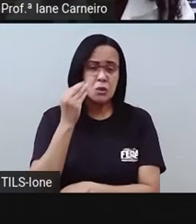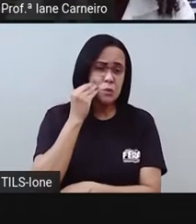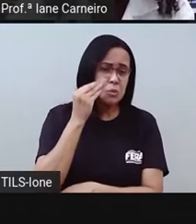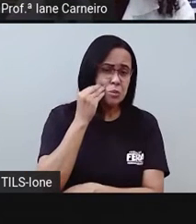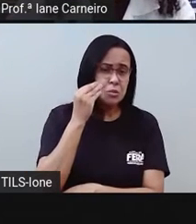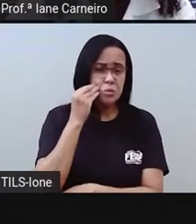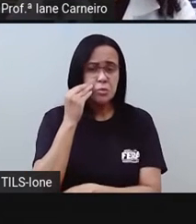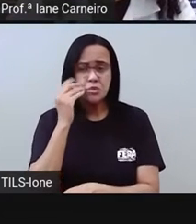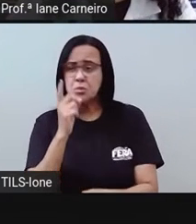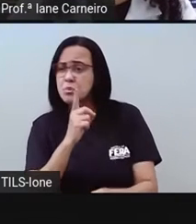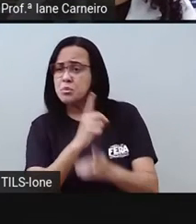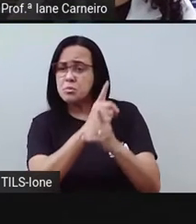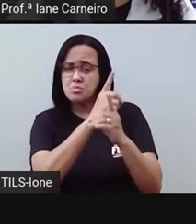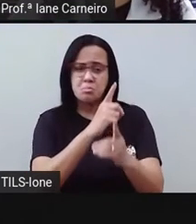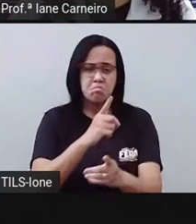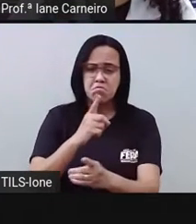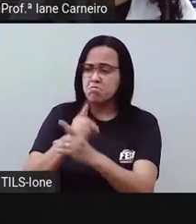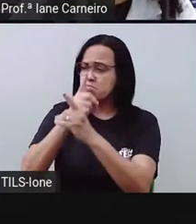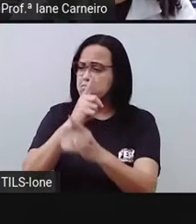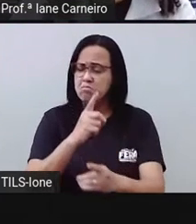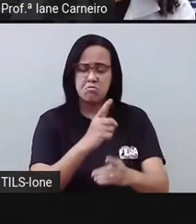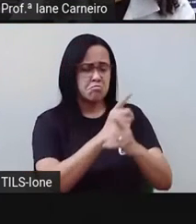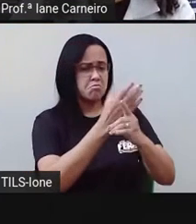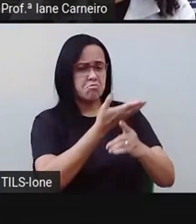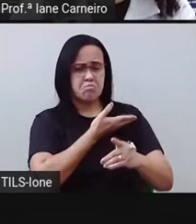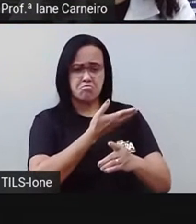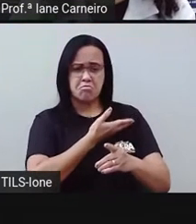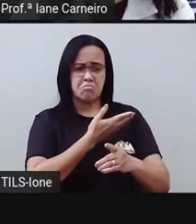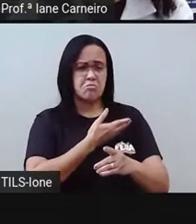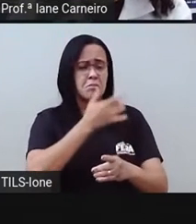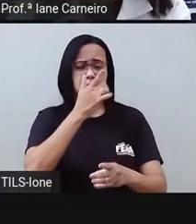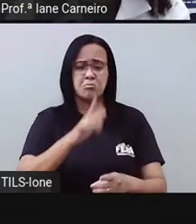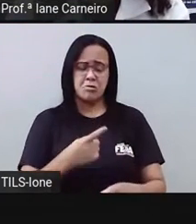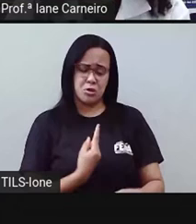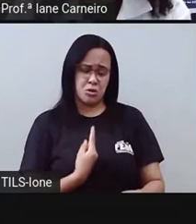encontrar um amigo, mais sozinho se sentia.